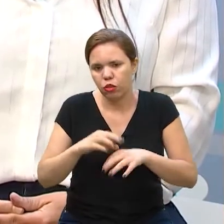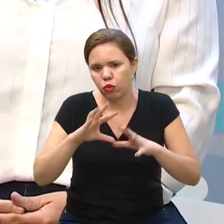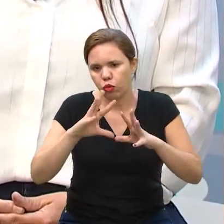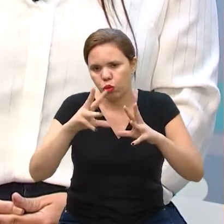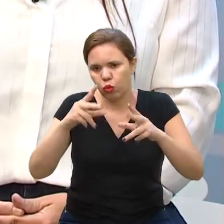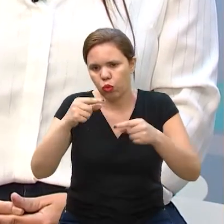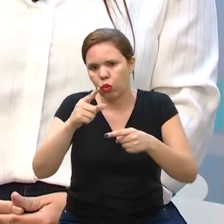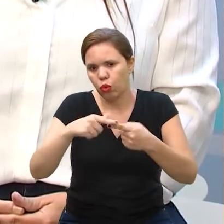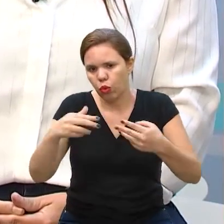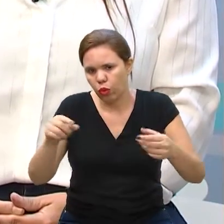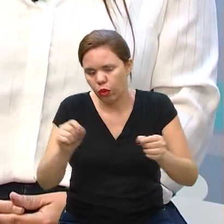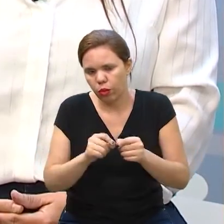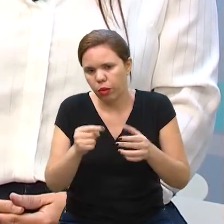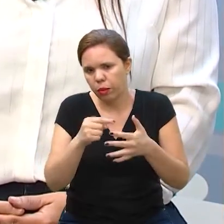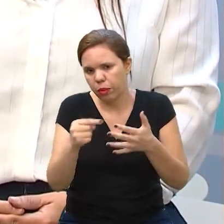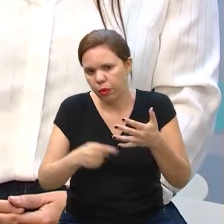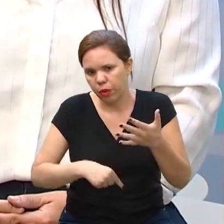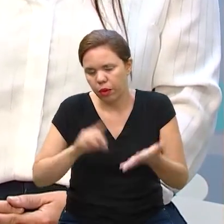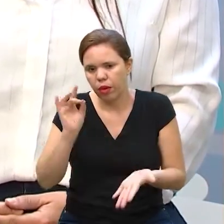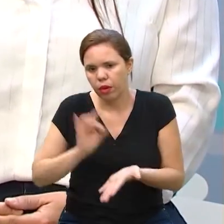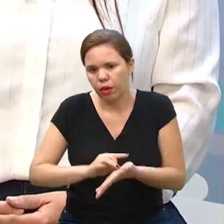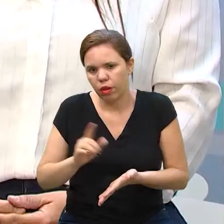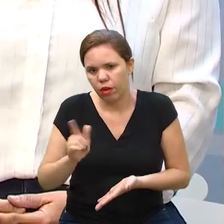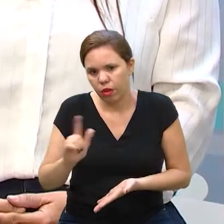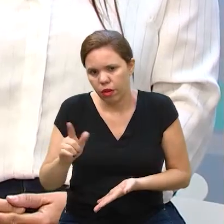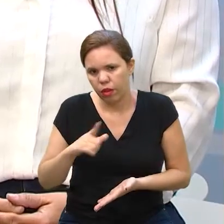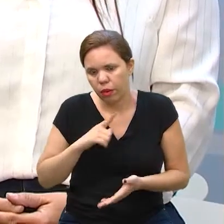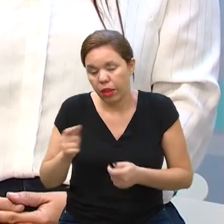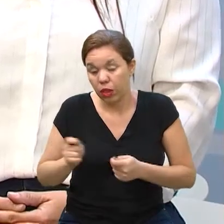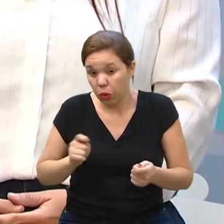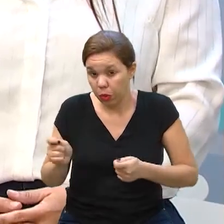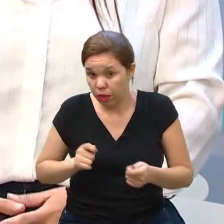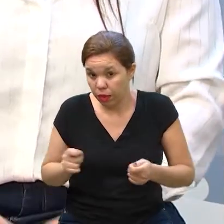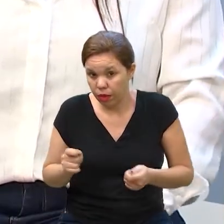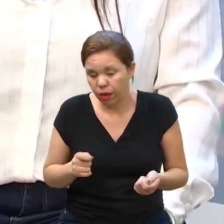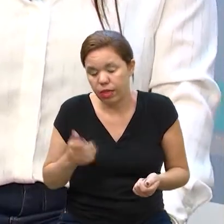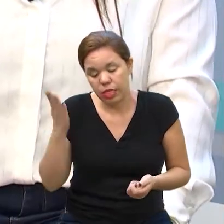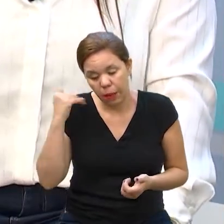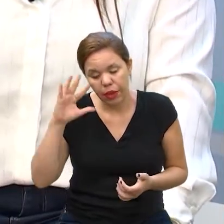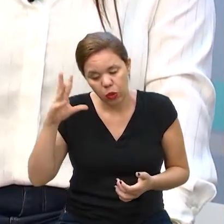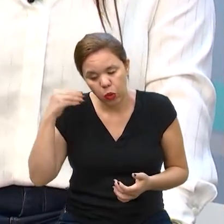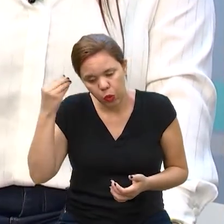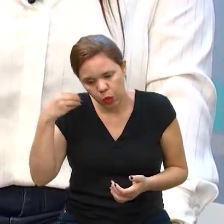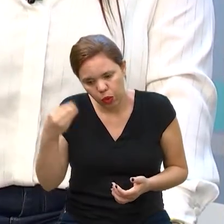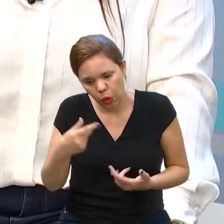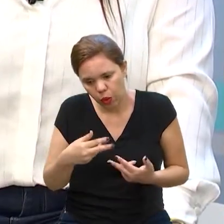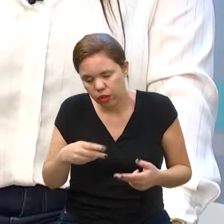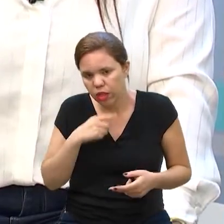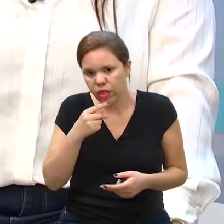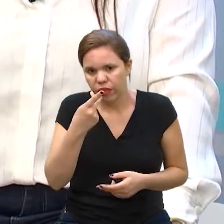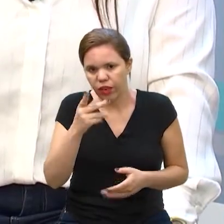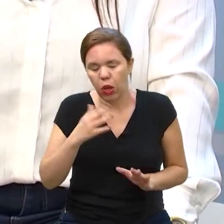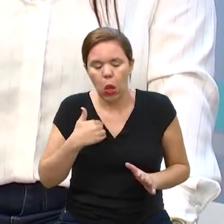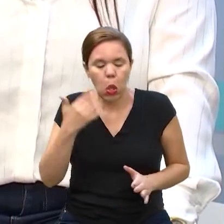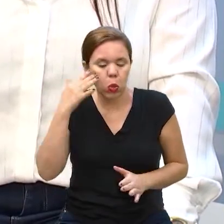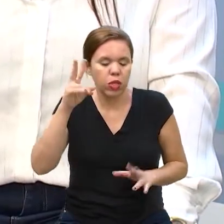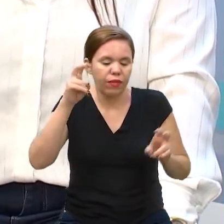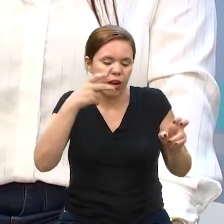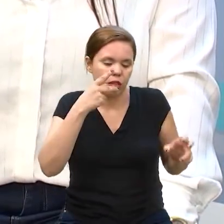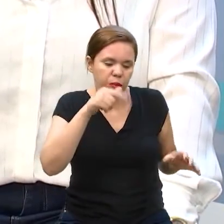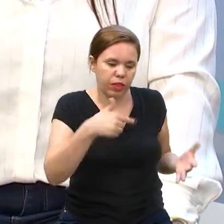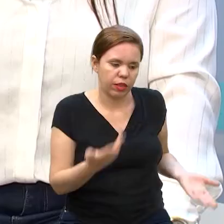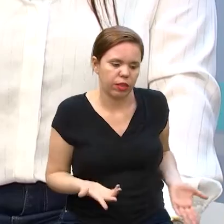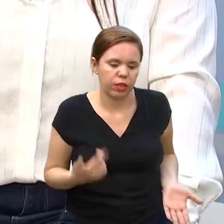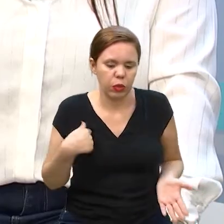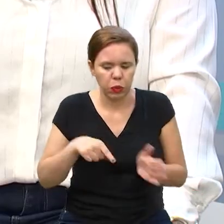trazer todos esses elementos que a gente falou, eu vou poder ser autêntico. É claro, você tem que dominar, não adianta, identifiquei algo que ninguém está falando, mas eu não sei falar